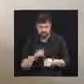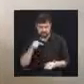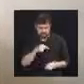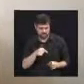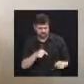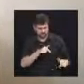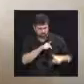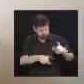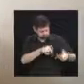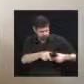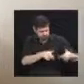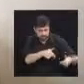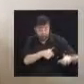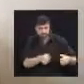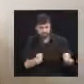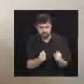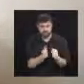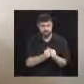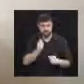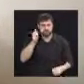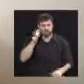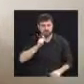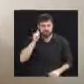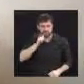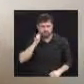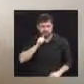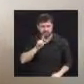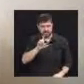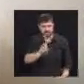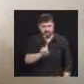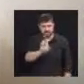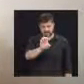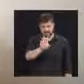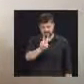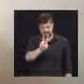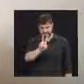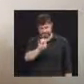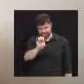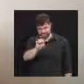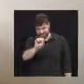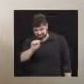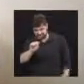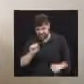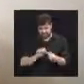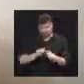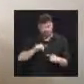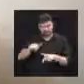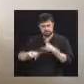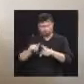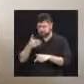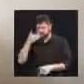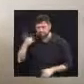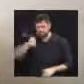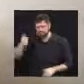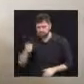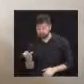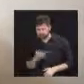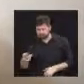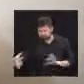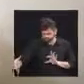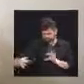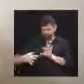ao trabalho da menina da Devisa lá, que também fez um trabalho maravilhoso do PART, junto conosco, a